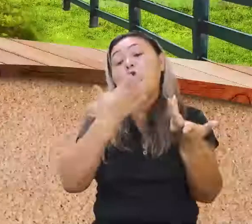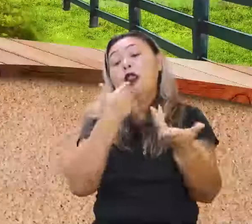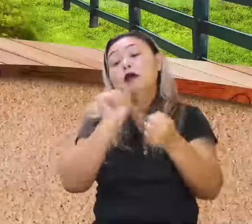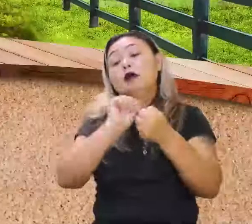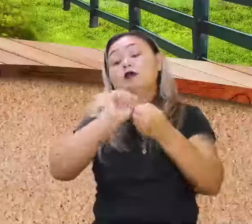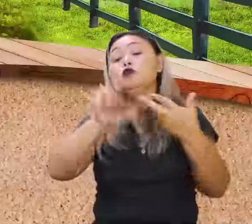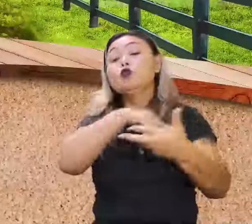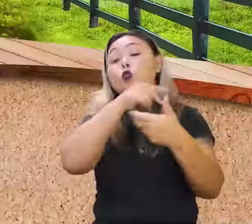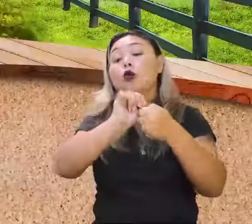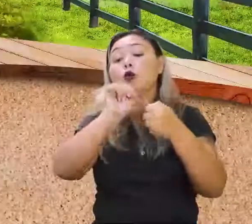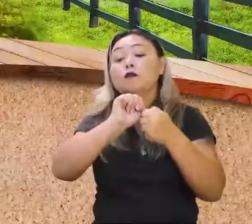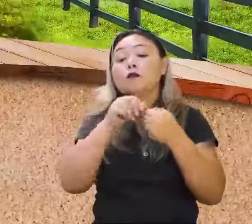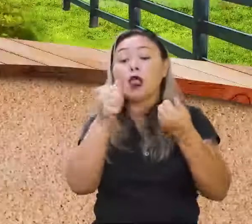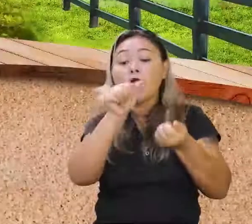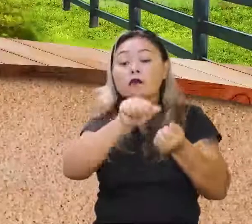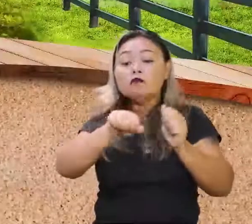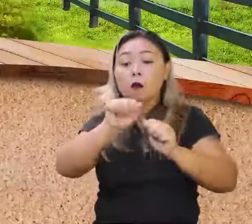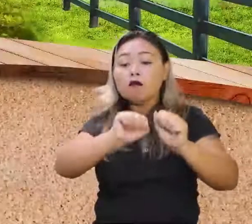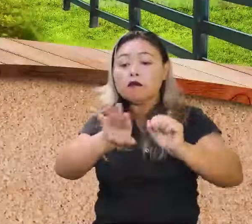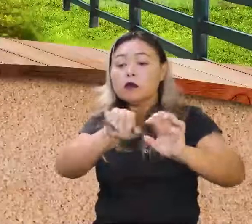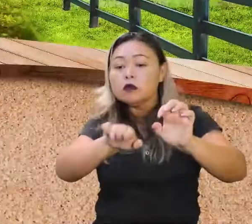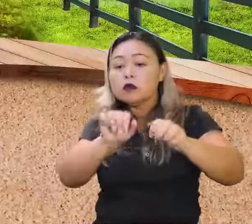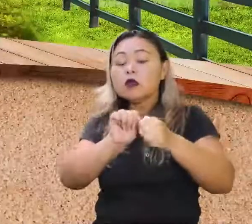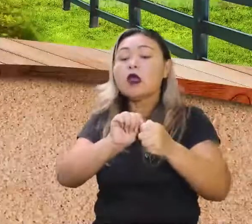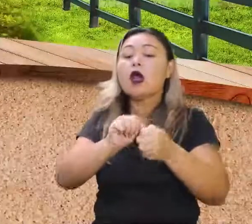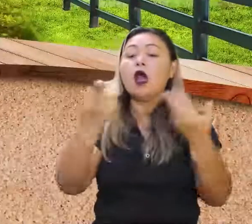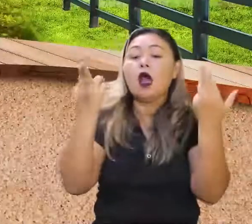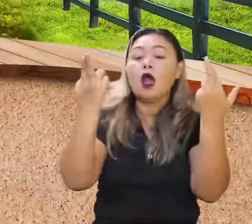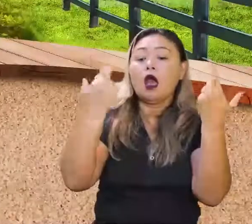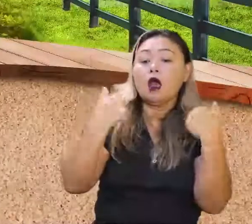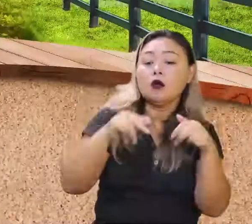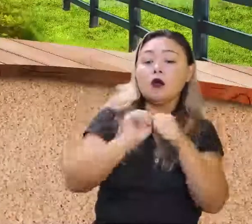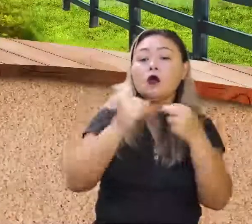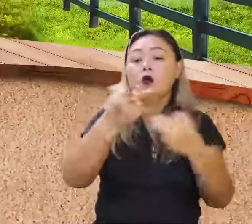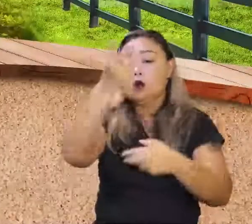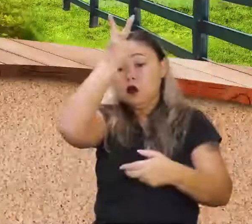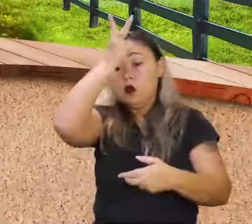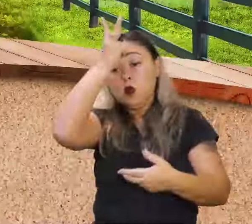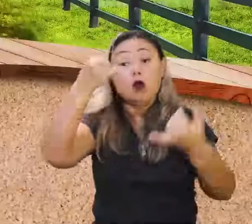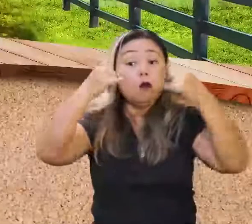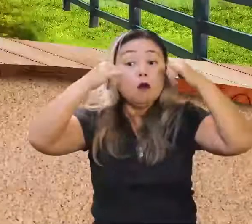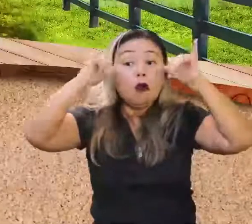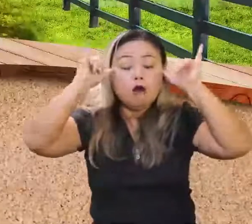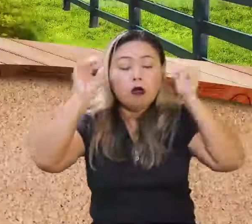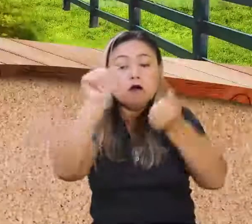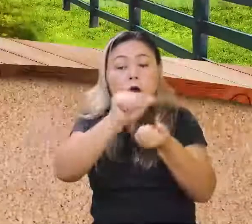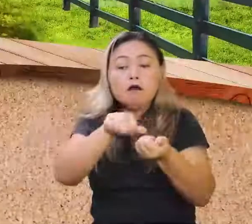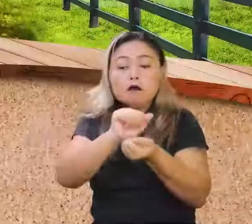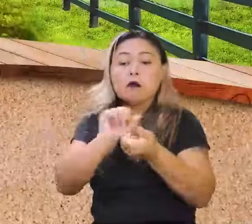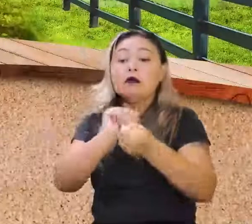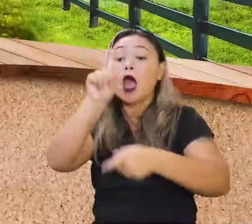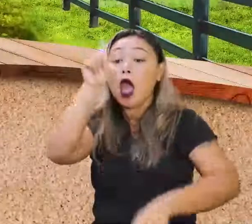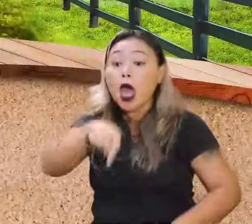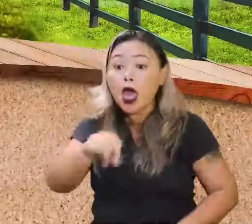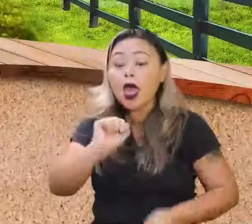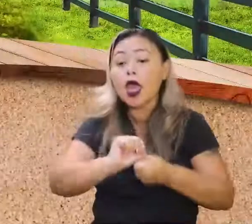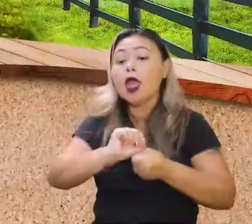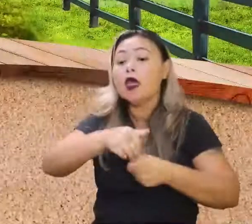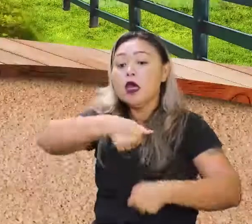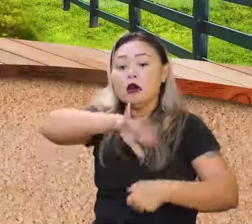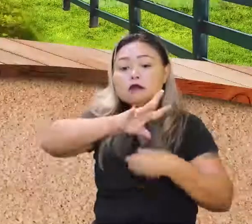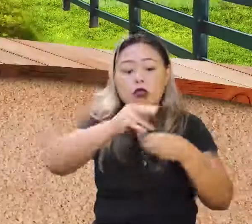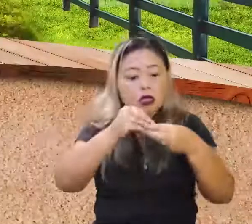os ruminantes, em geral, caprino, ovino, bovino, tem um alto teor